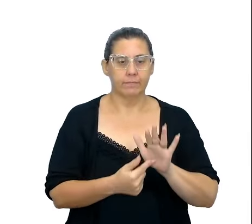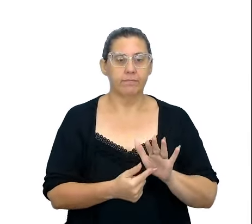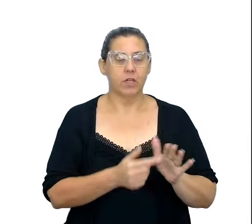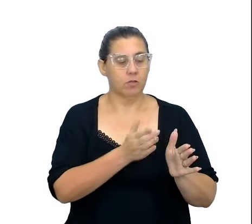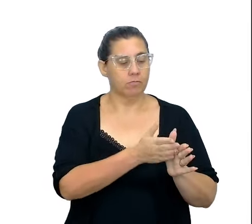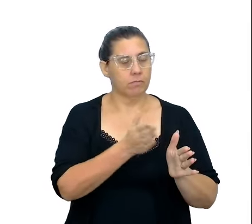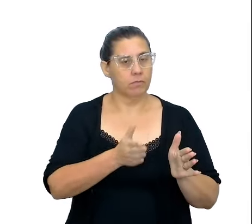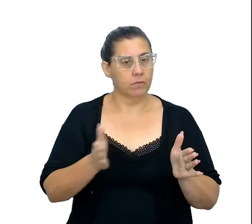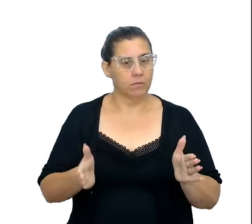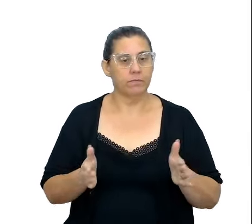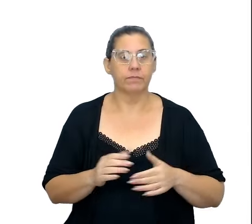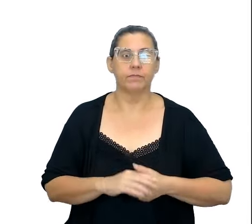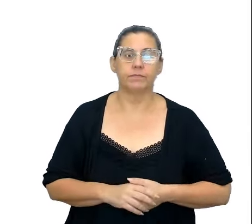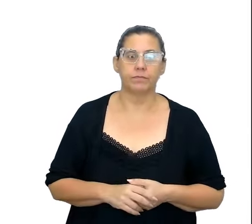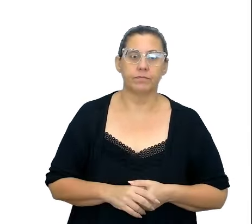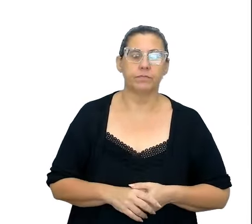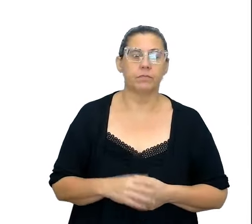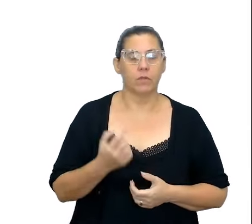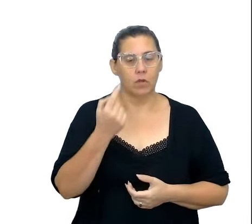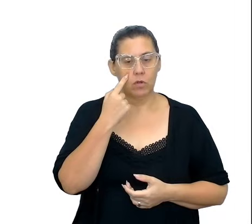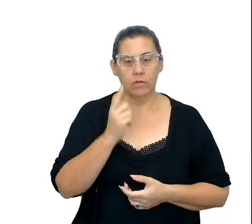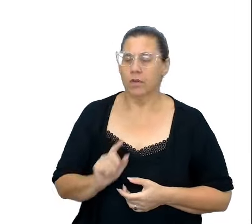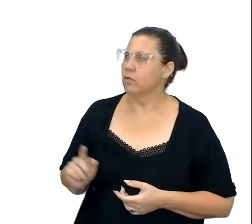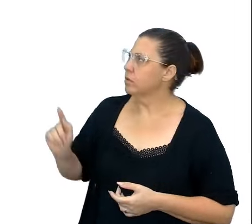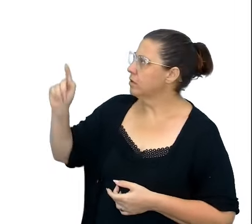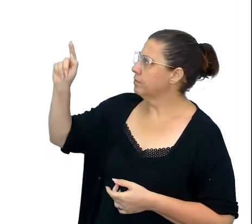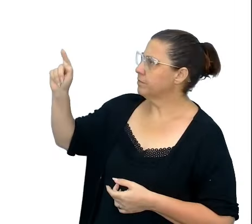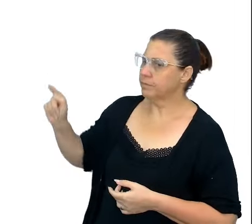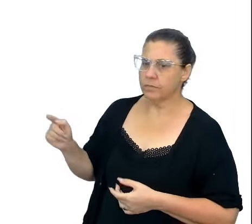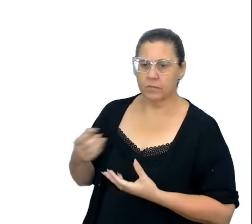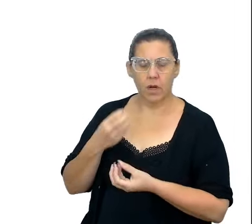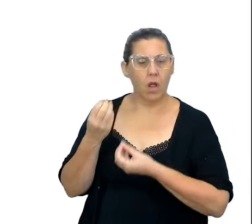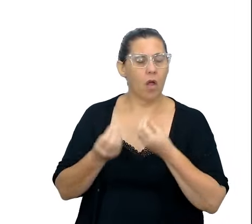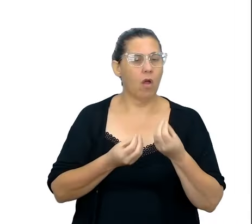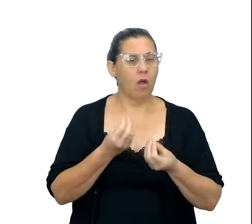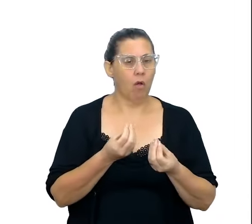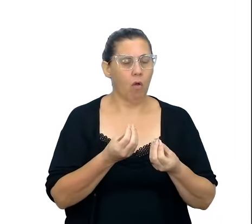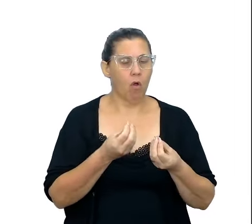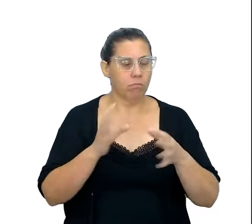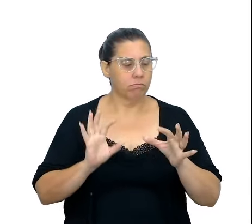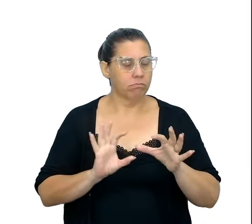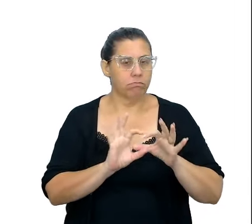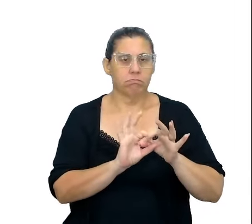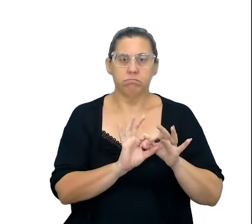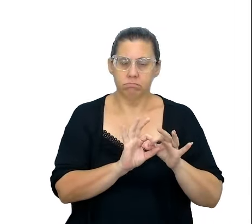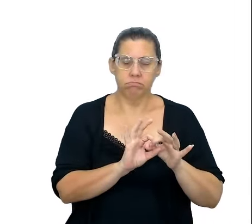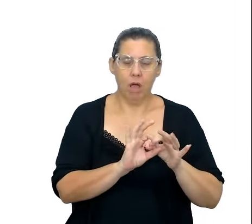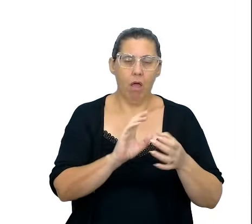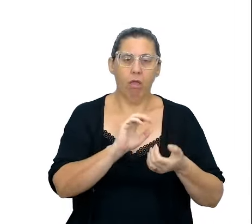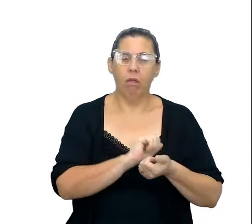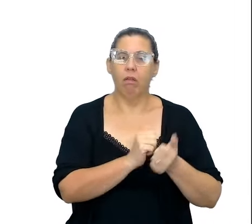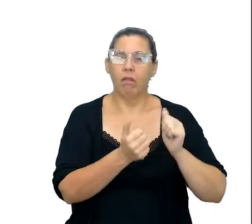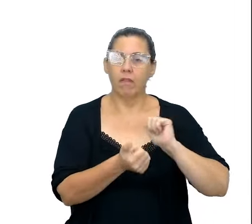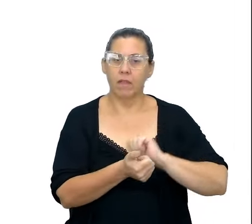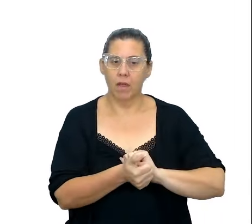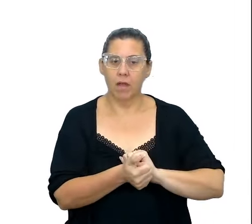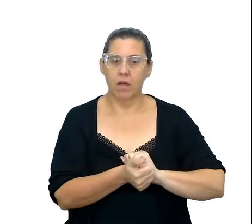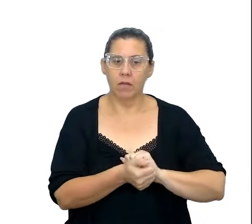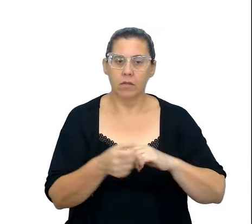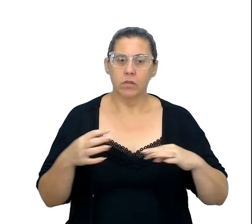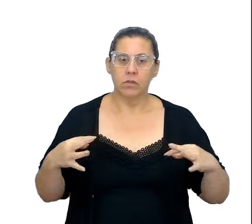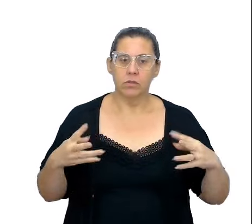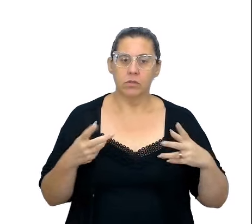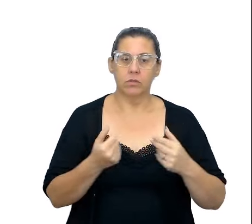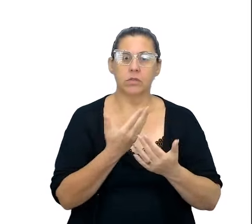de atividades 2, tá? A gente vai olhar como que essa habilidade vai estar articulada à aula 6, que foi a aula que a